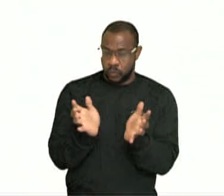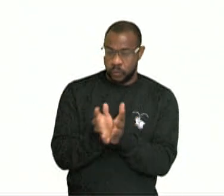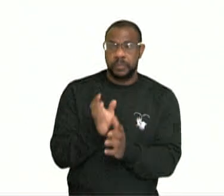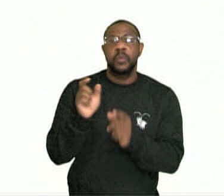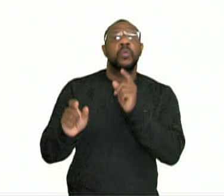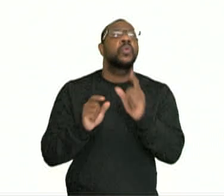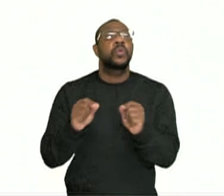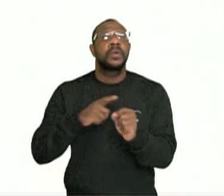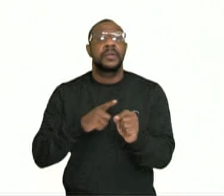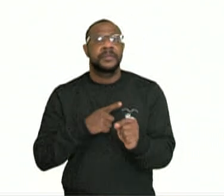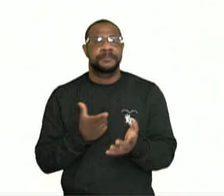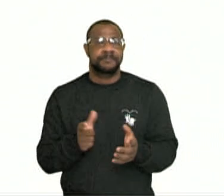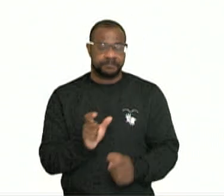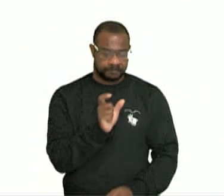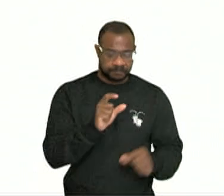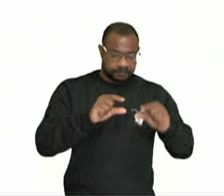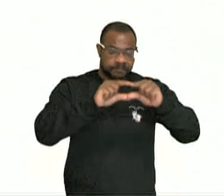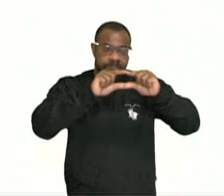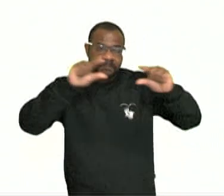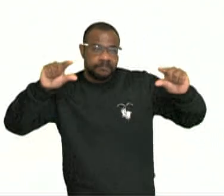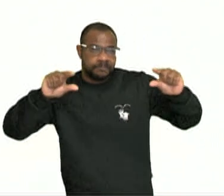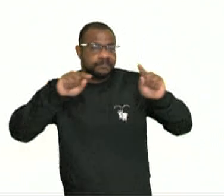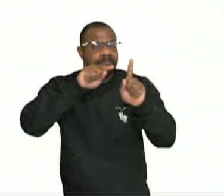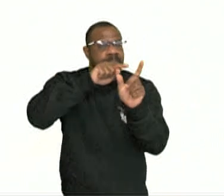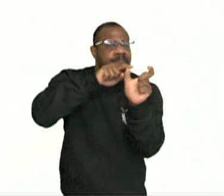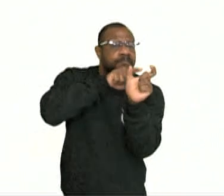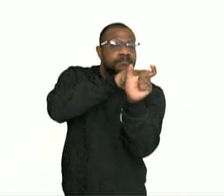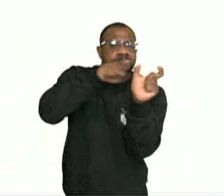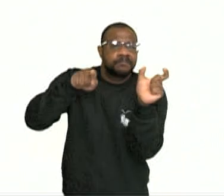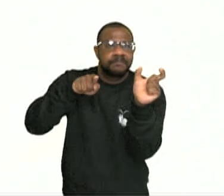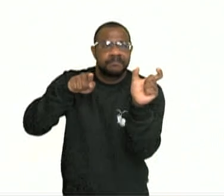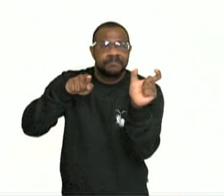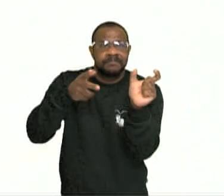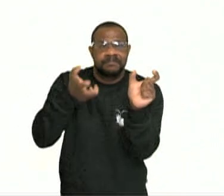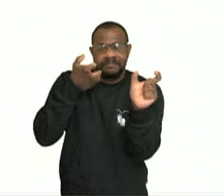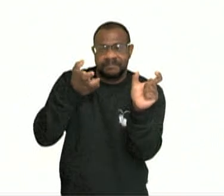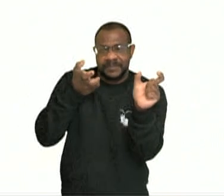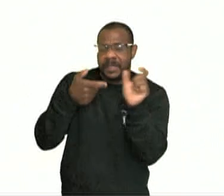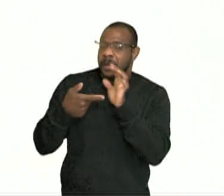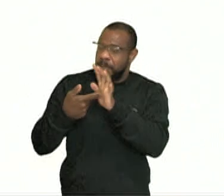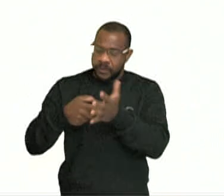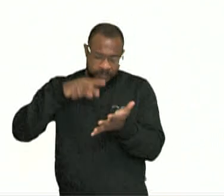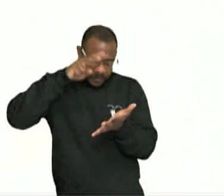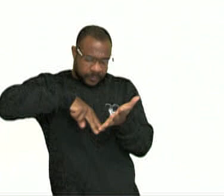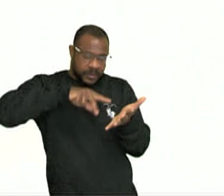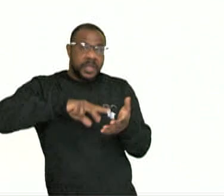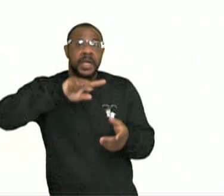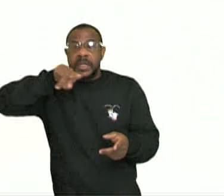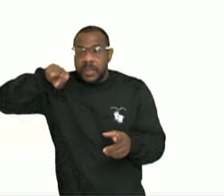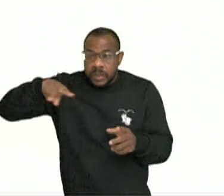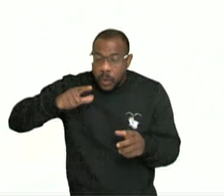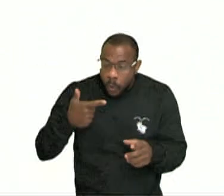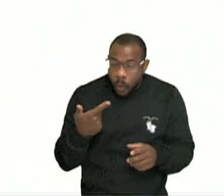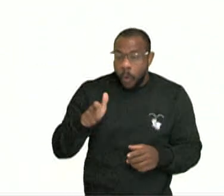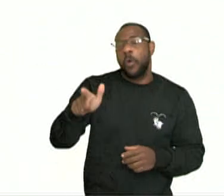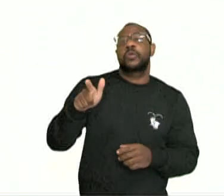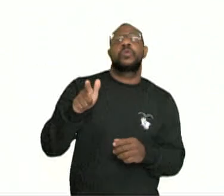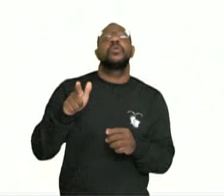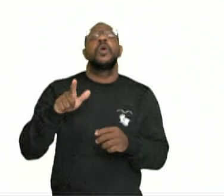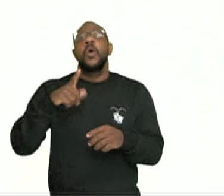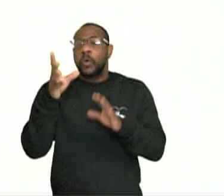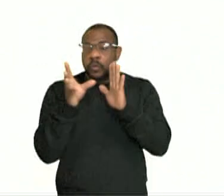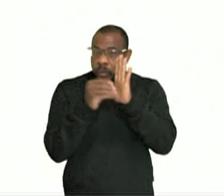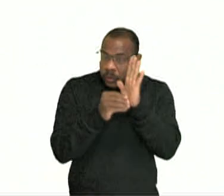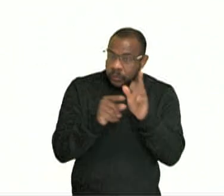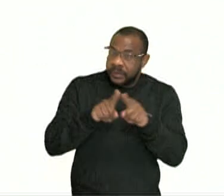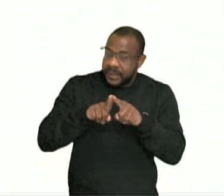trecho destacado, o vocábulo além indica ao leitor que um novo item será somado àquele apresentado. E isso é reforçado